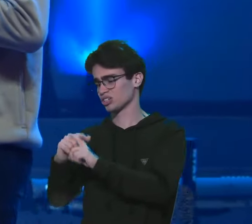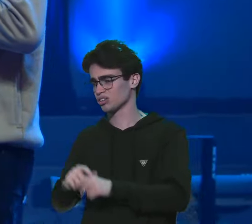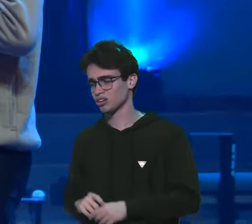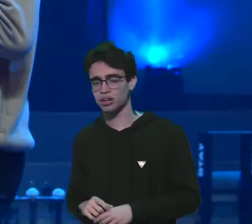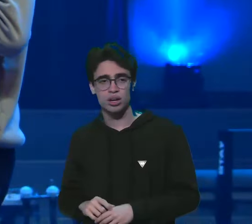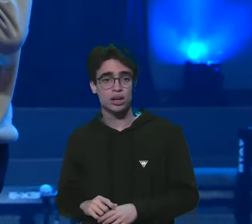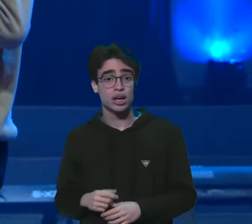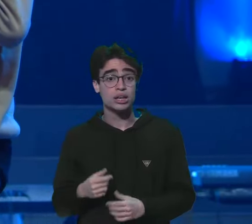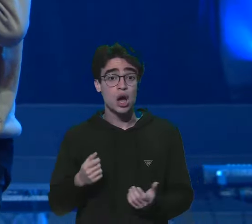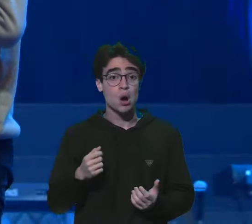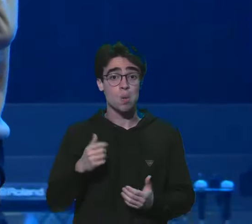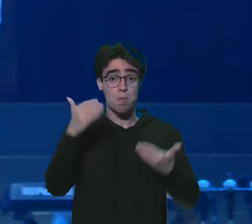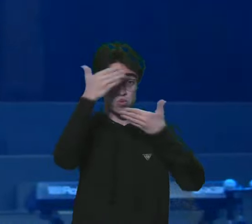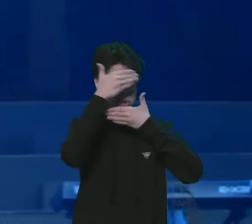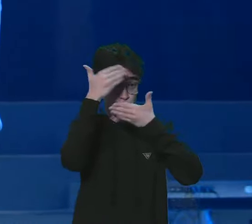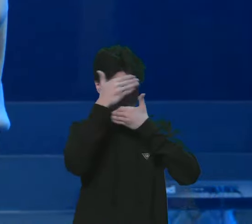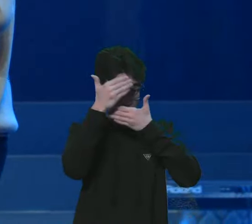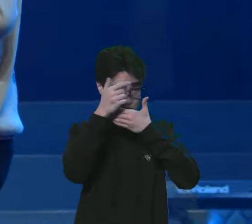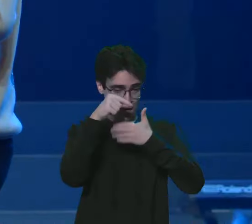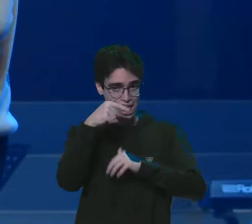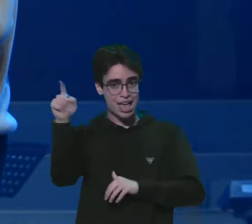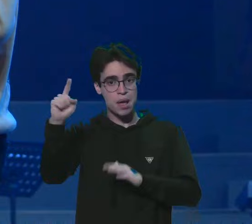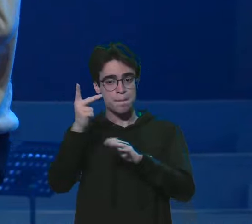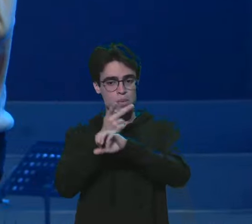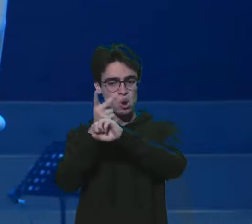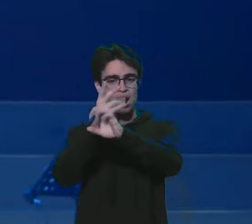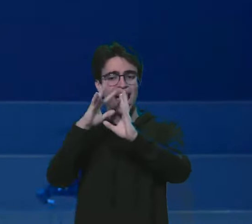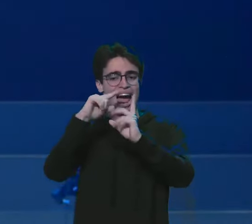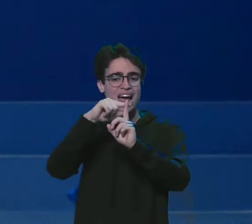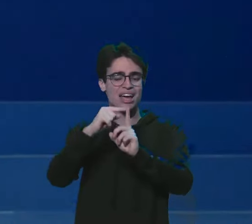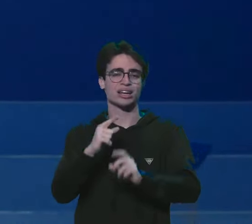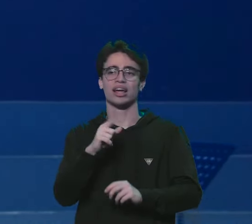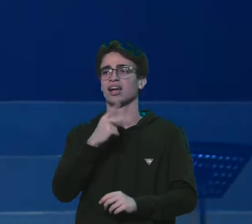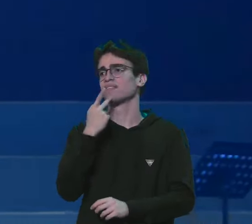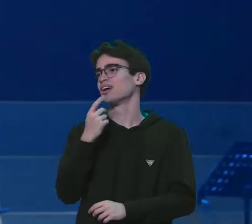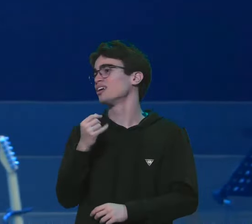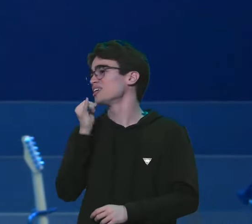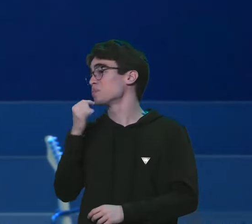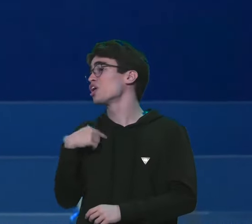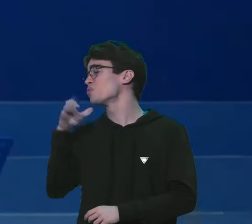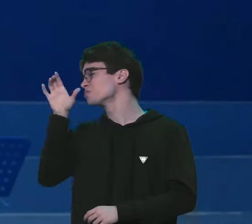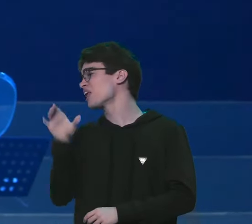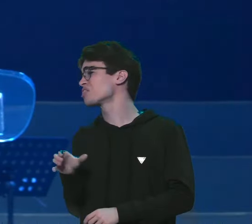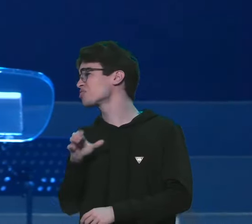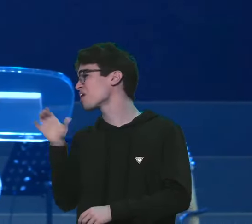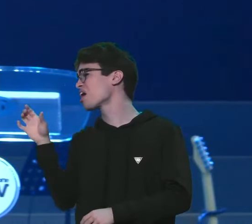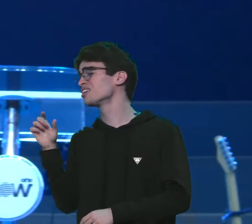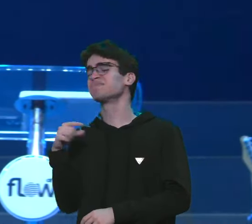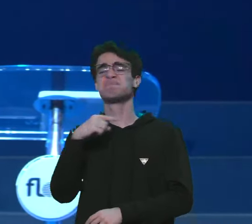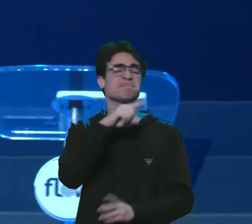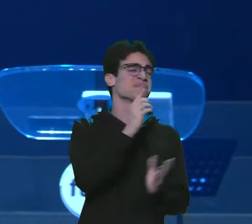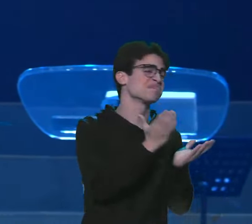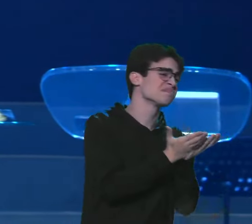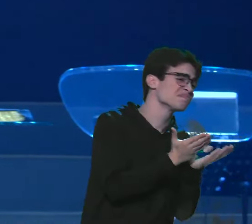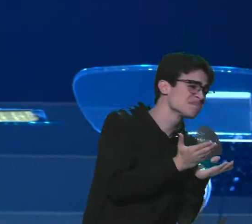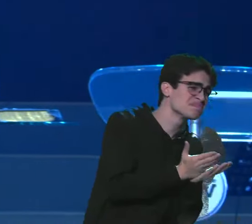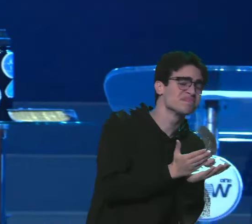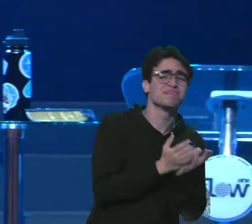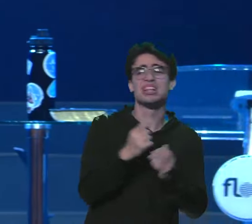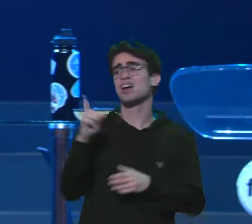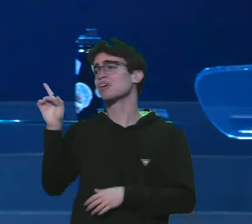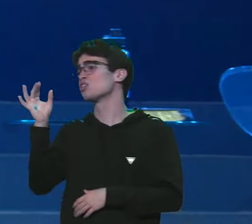E para um muçulmano procurar uma igreja, não é assim, ah, eu sou católico, mas eu vou lá na igreja evangélica, eu vou no